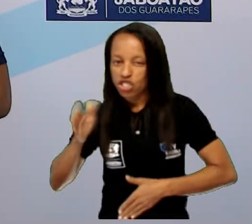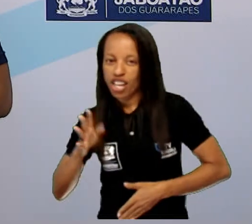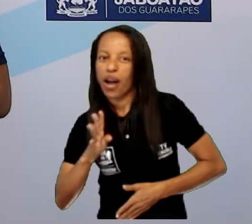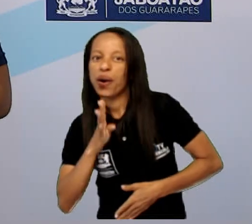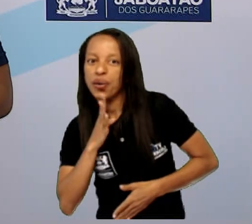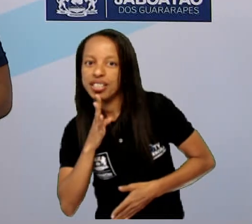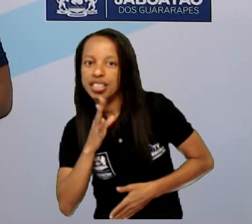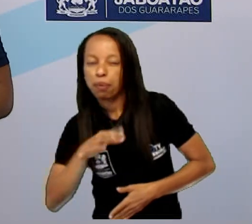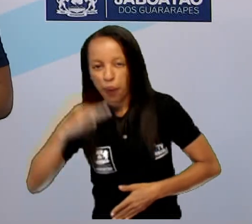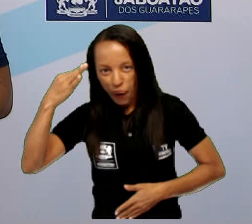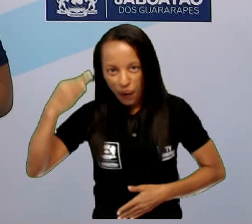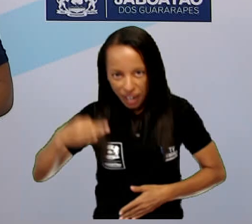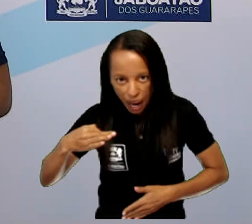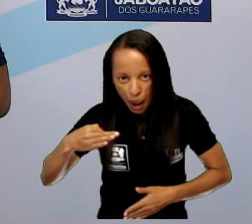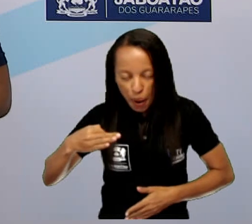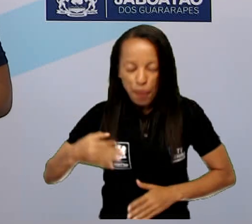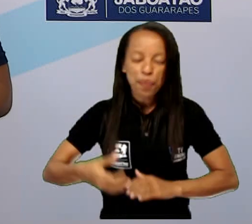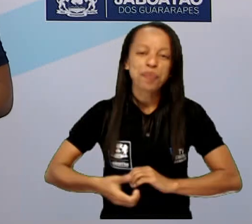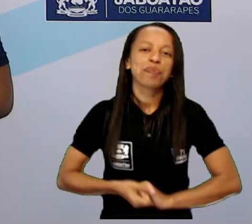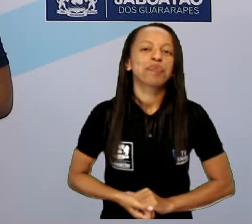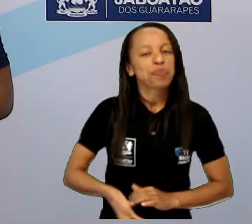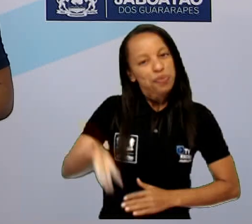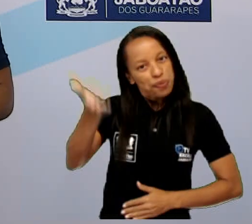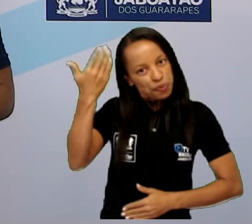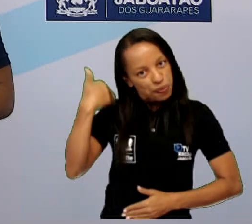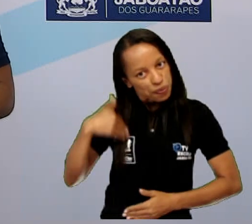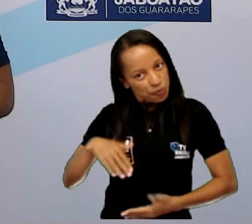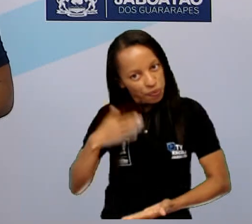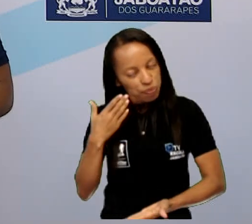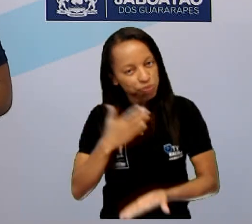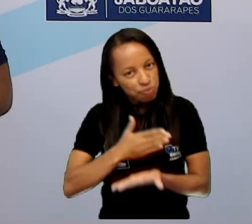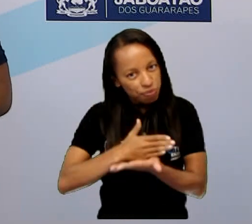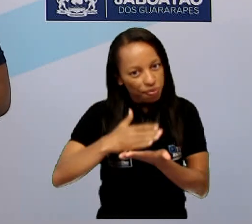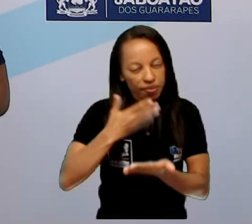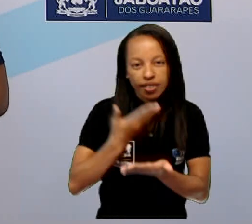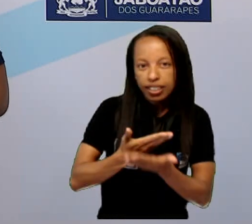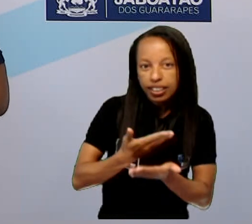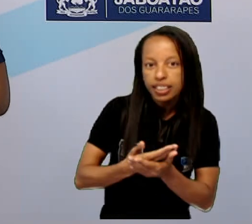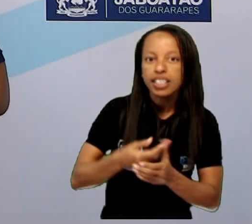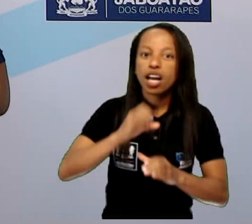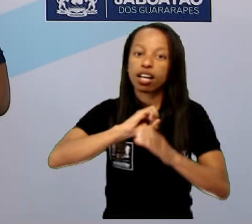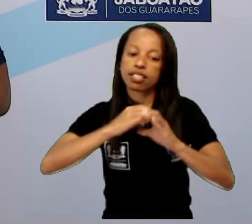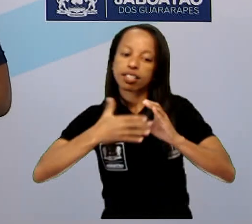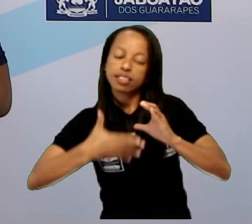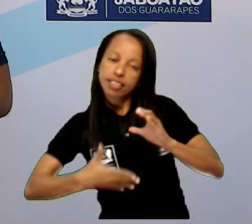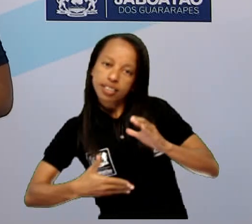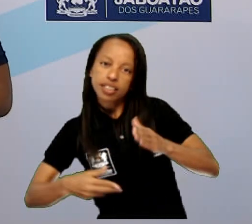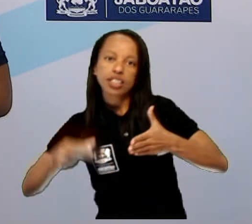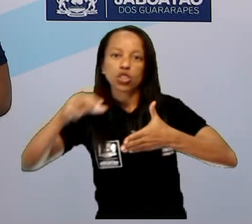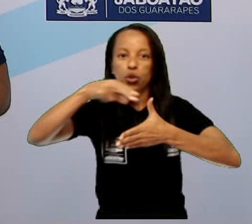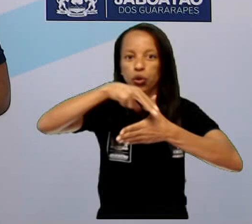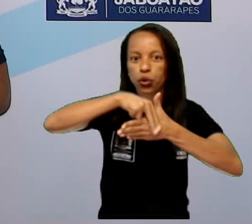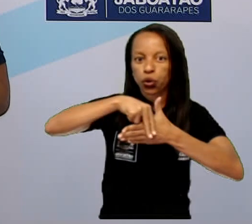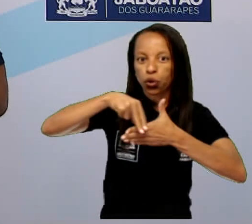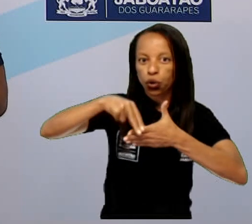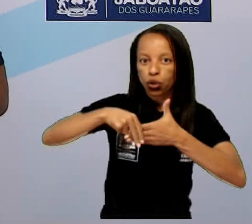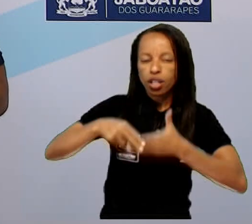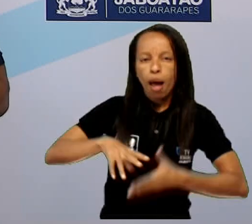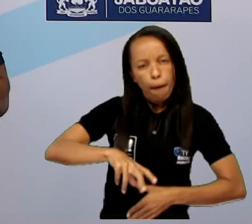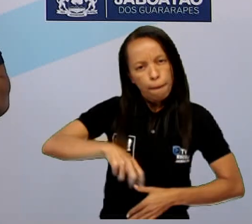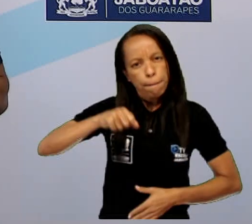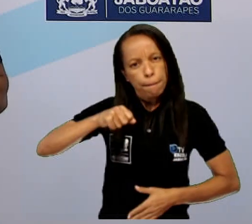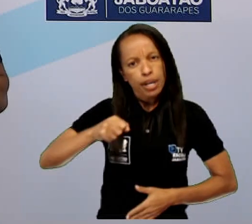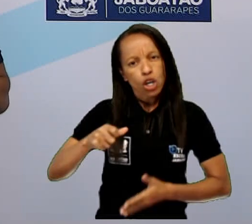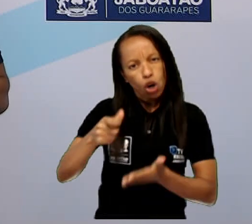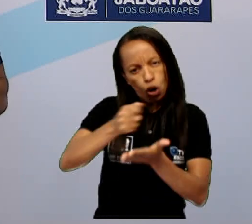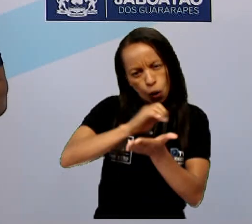todo mundo pronto? Eu estou pronto. A gente vai começar agora a estudar as características do cordel. Todo mundo pegou caneta, papel, todo